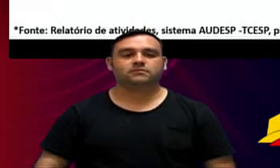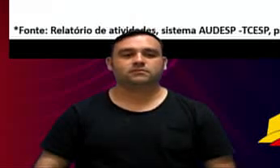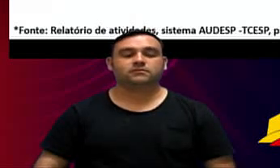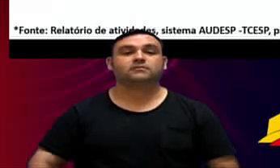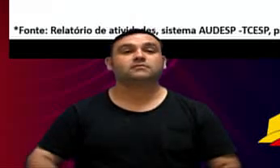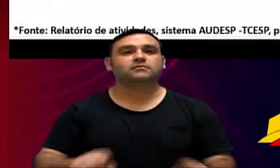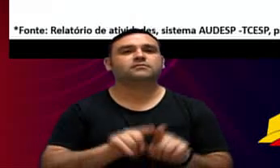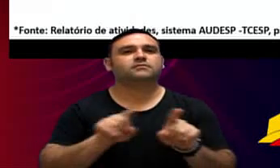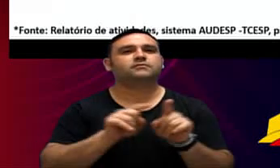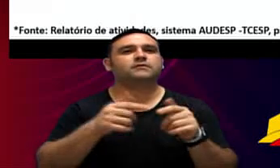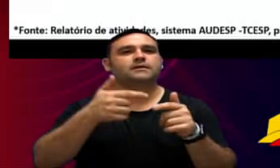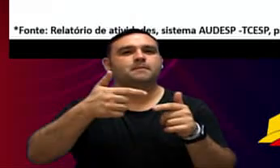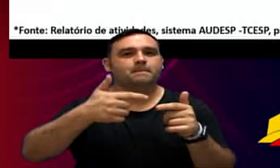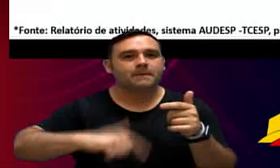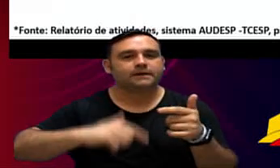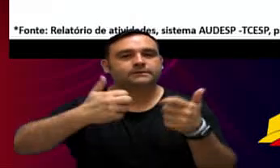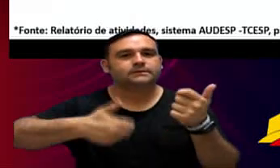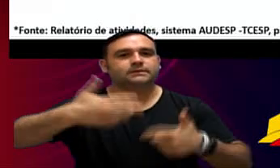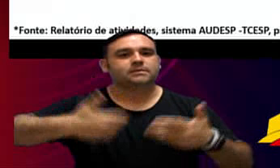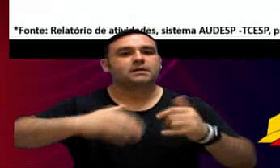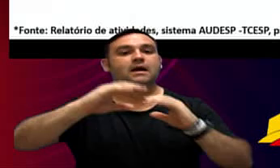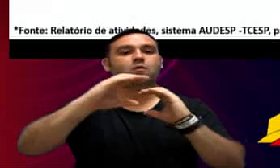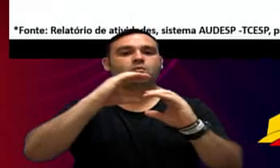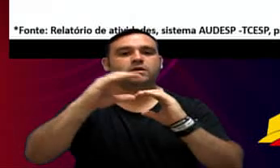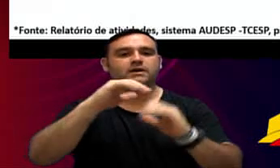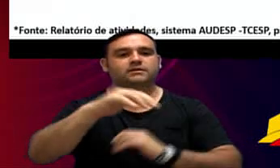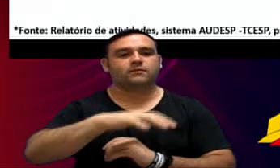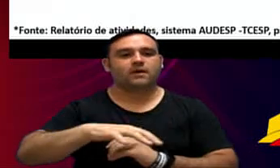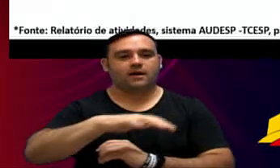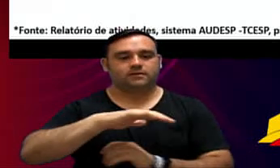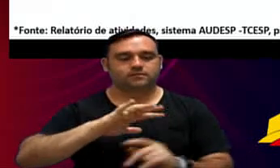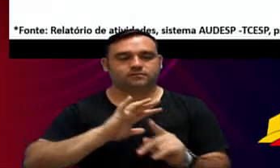Aí, destrinchando um pouquinho a parte da comunicação